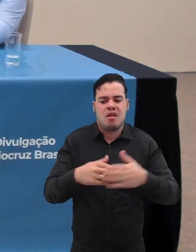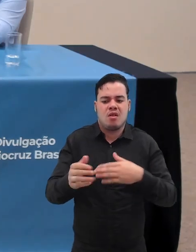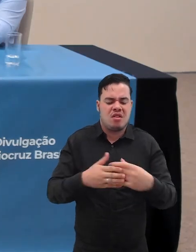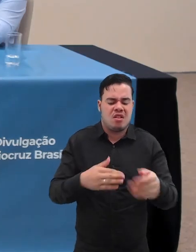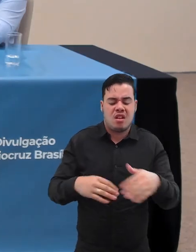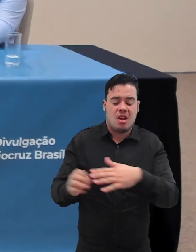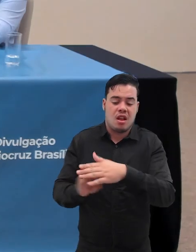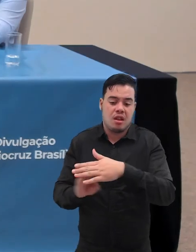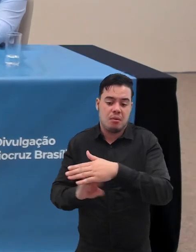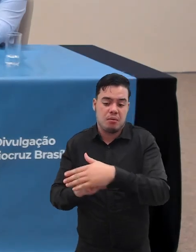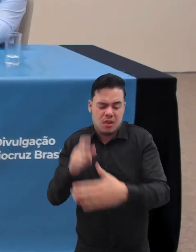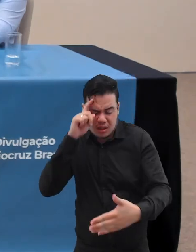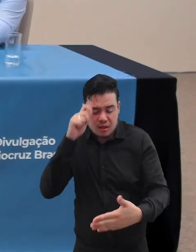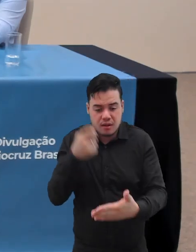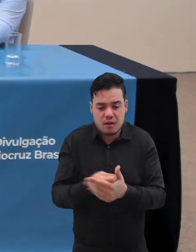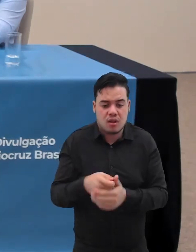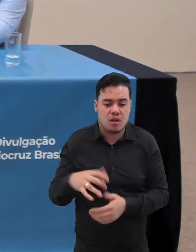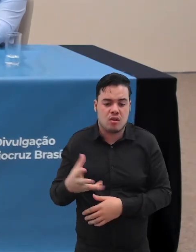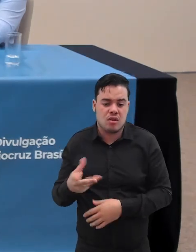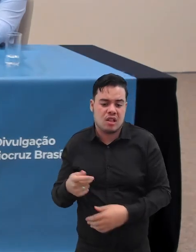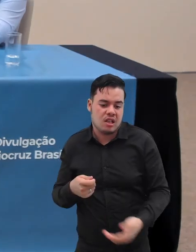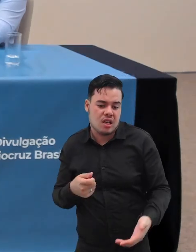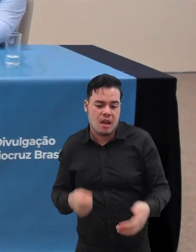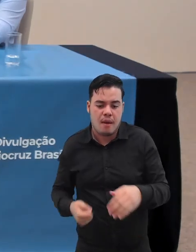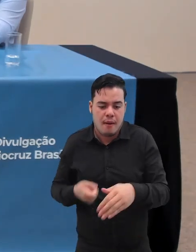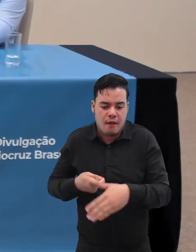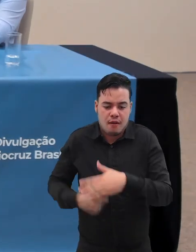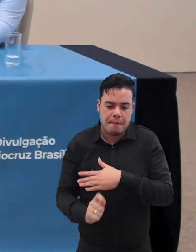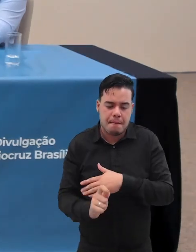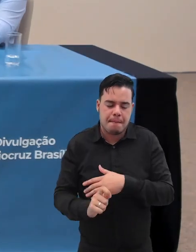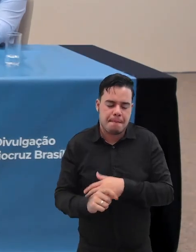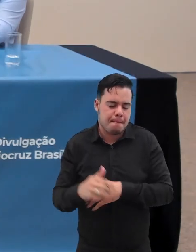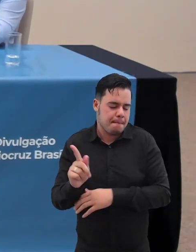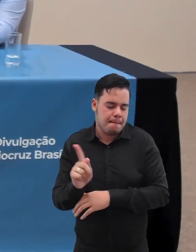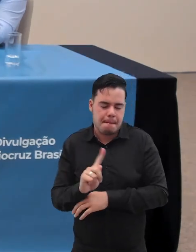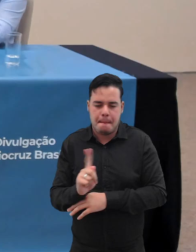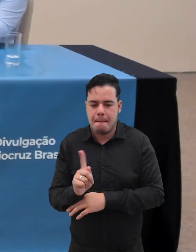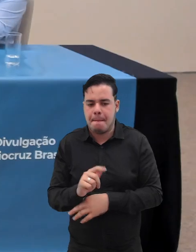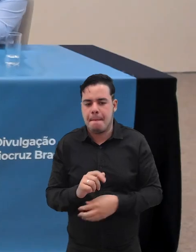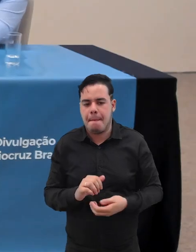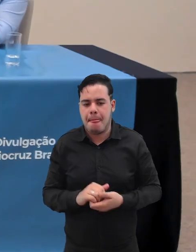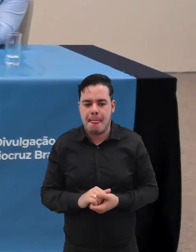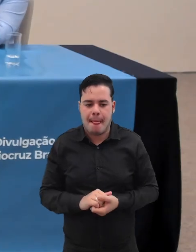empresas decidam o que elas querem apoiar, o que elas acham interessante apoiar.